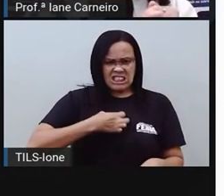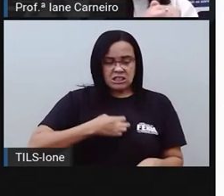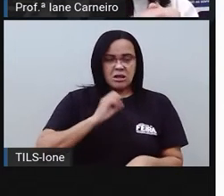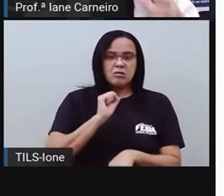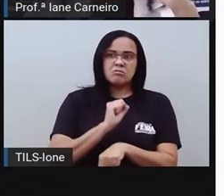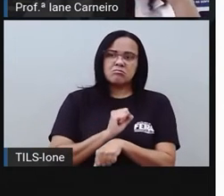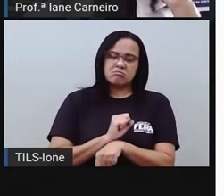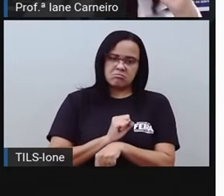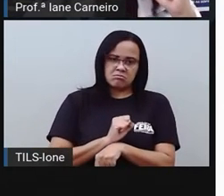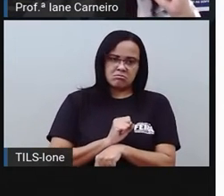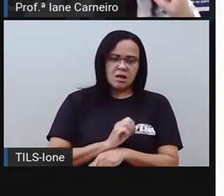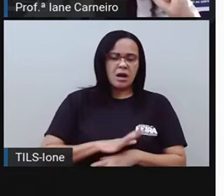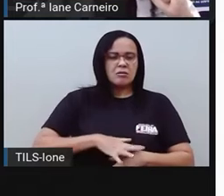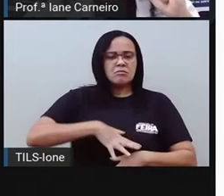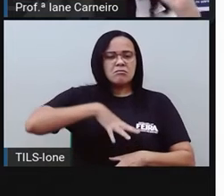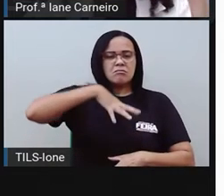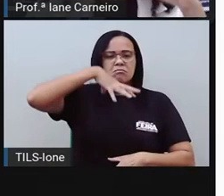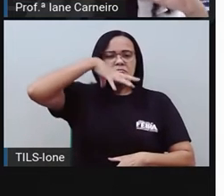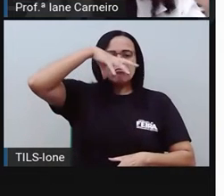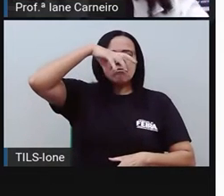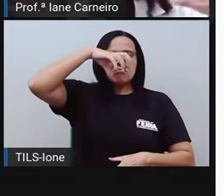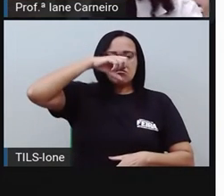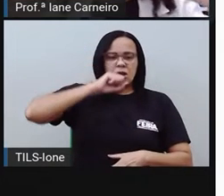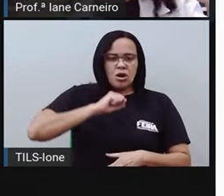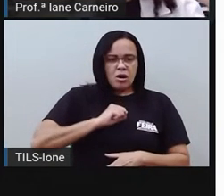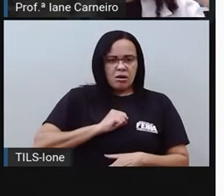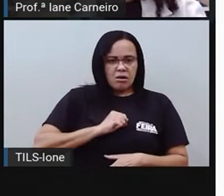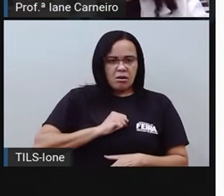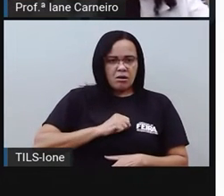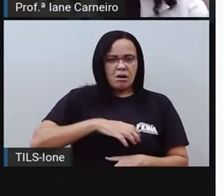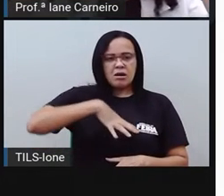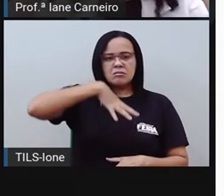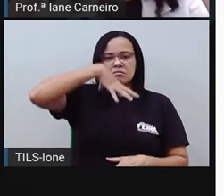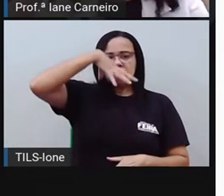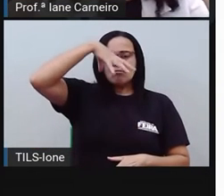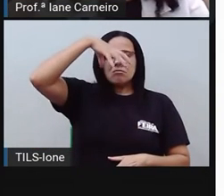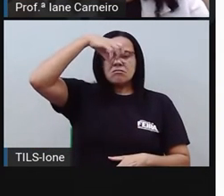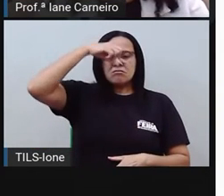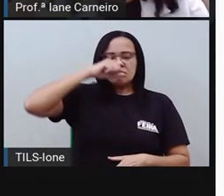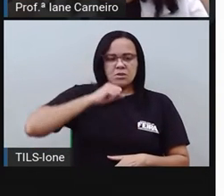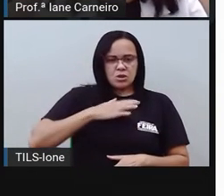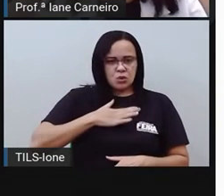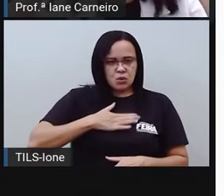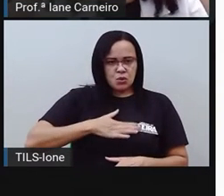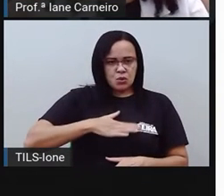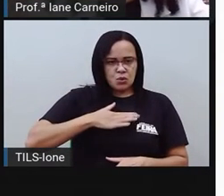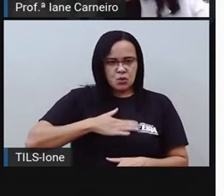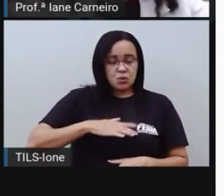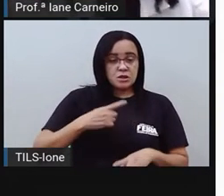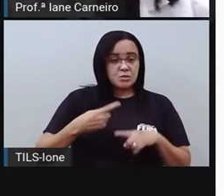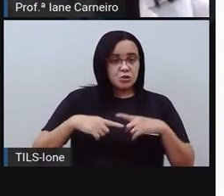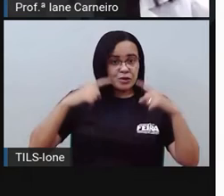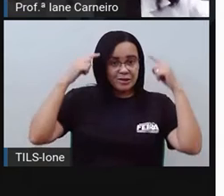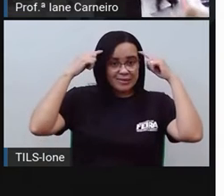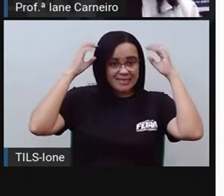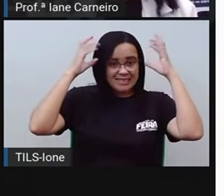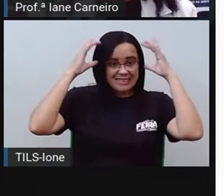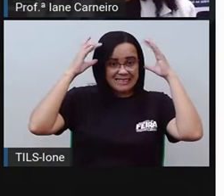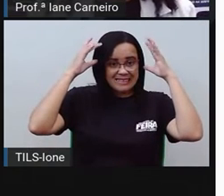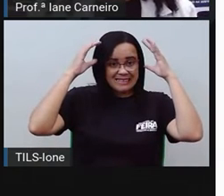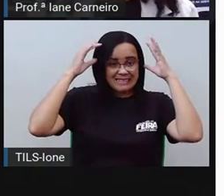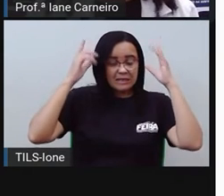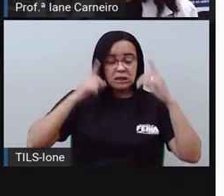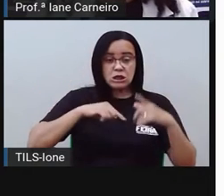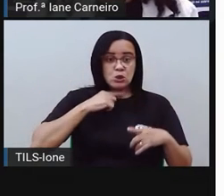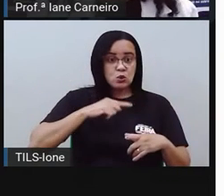pausa, respira. Lembra que a Pró falou que quando a gente está zangado, nervoso, o cérebro da gente não funciona direito, porque a gente está sem conseguir